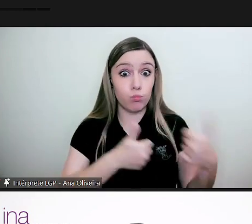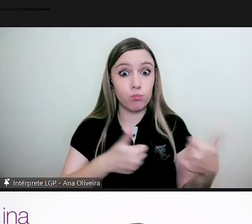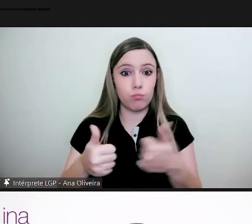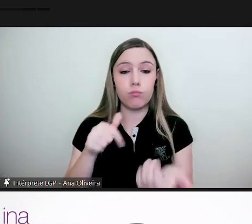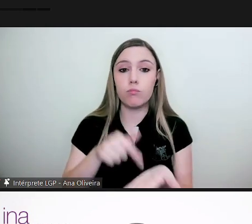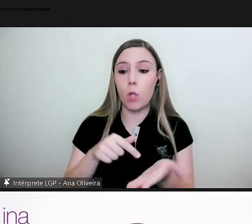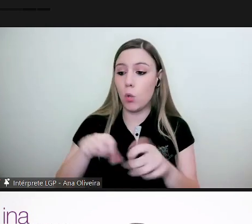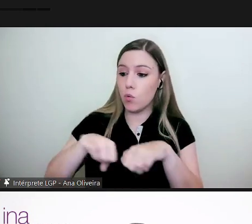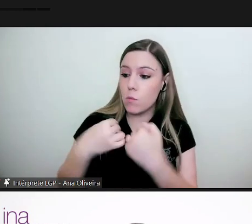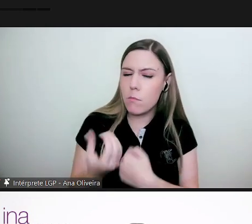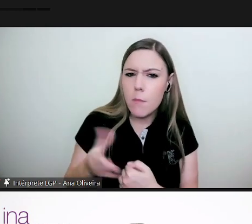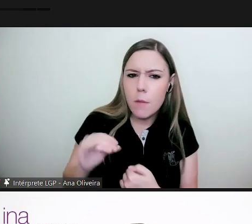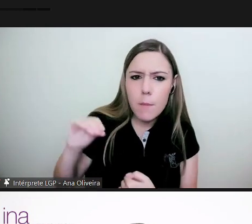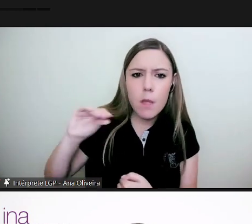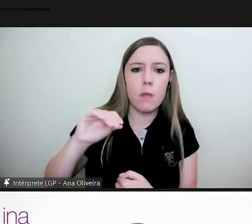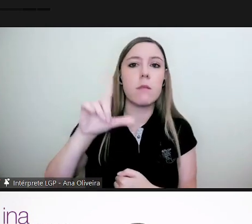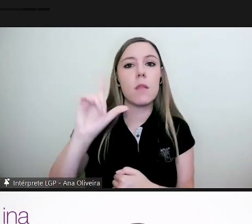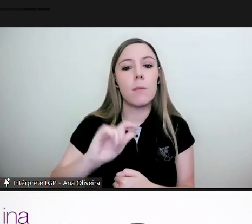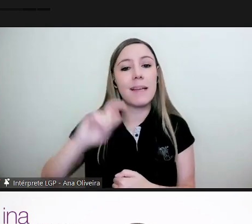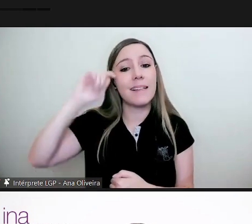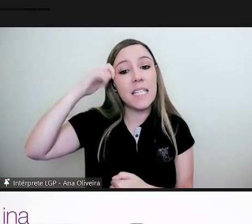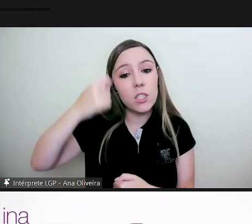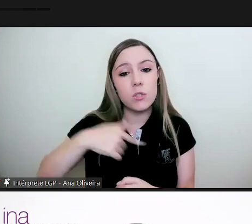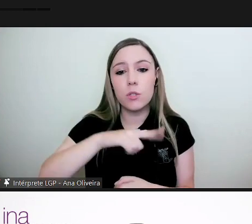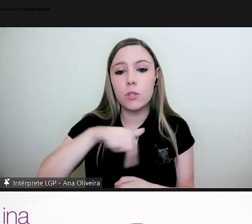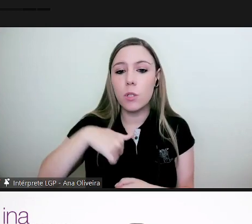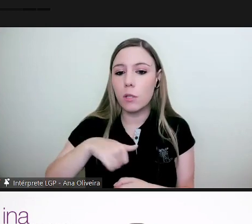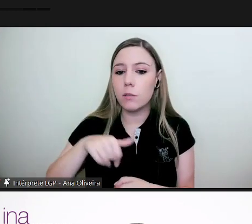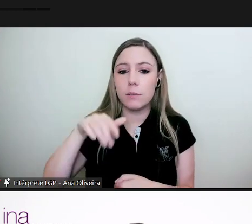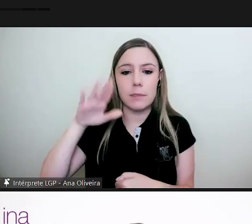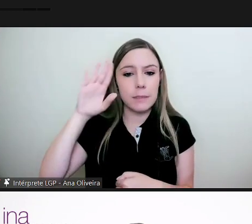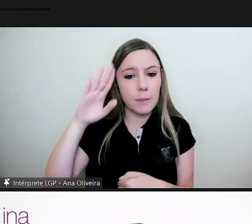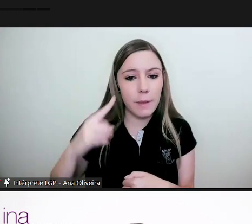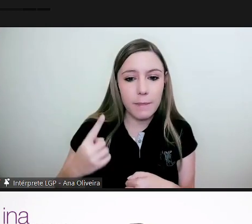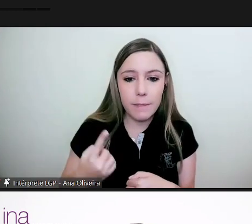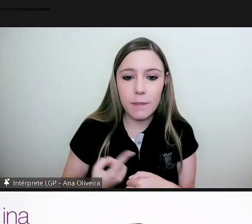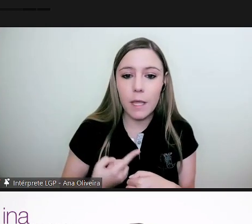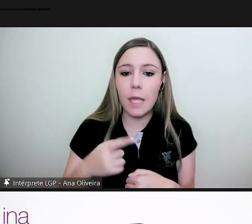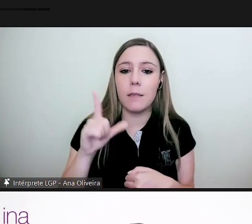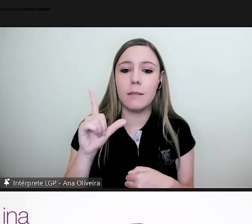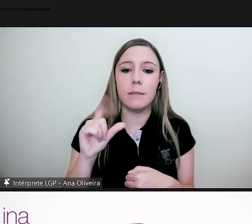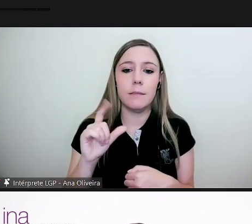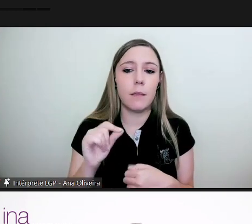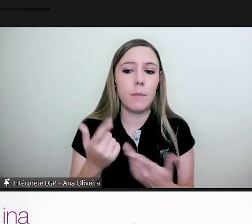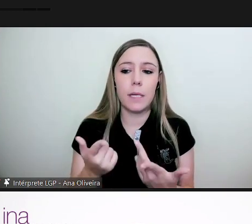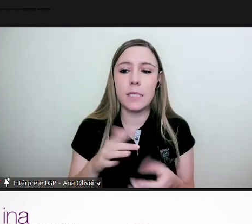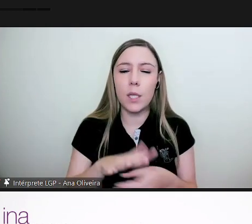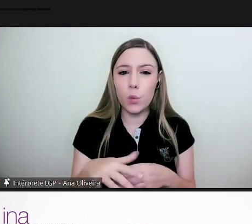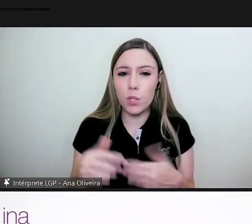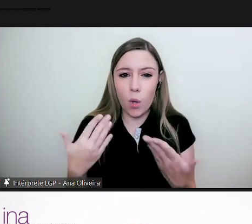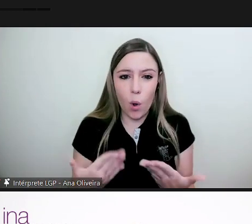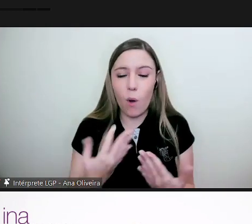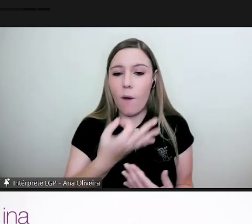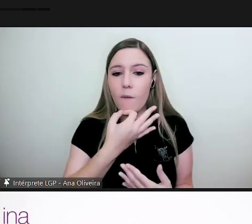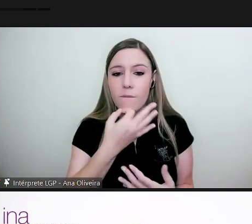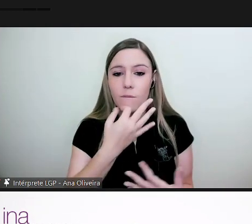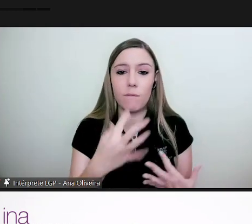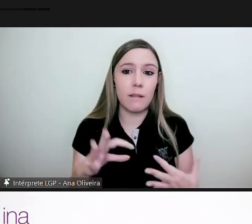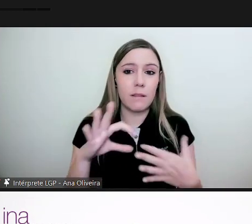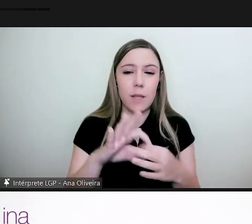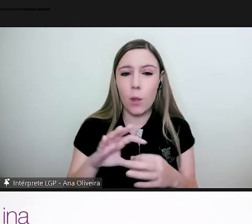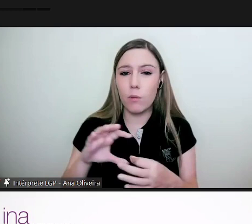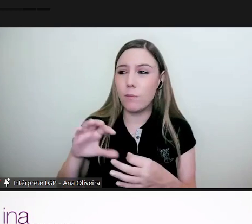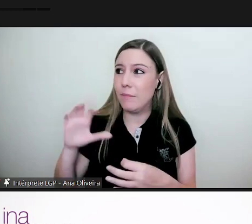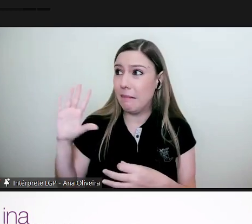da sociedade, temos riscos que temos que saber contornar. Esta questão que hoje falamos das alterações climáticas